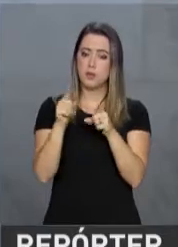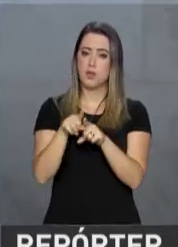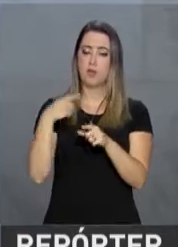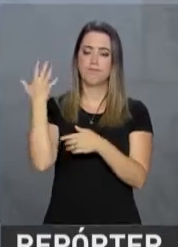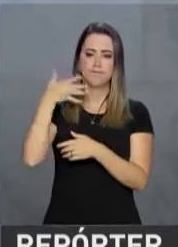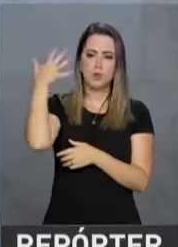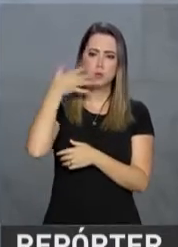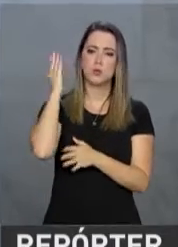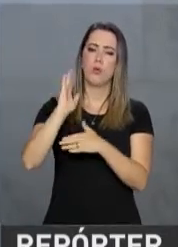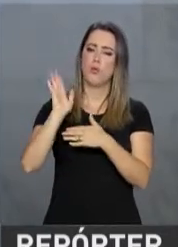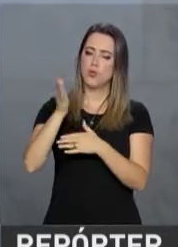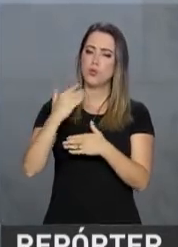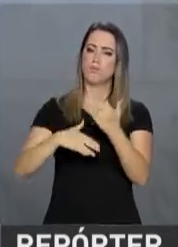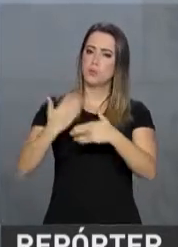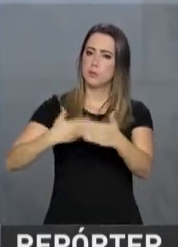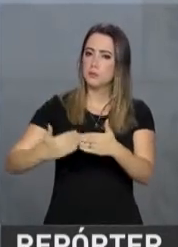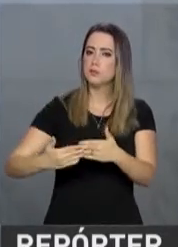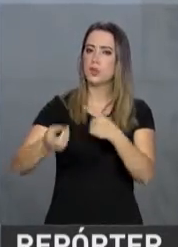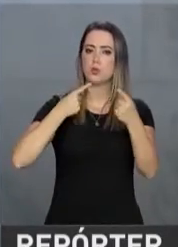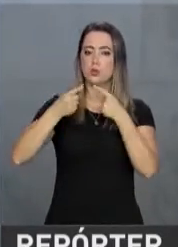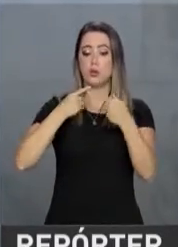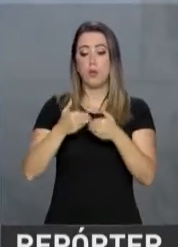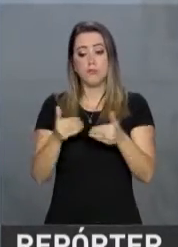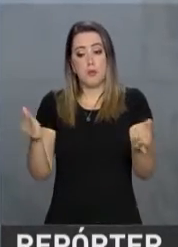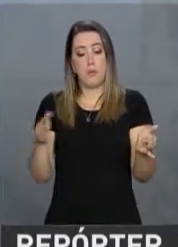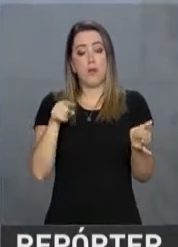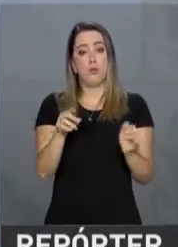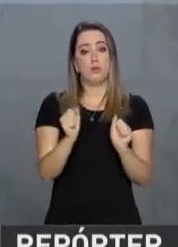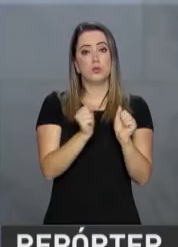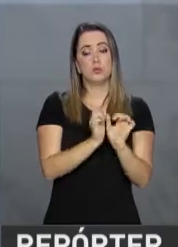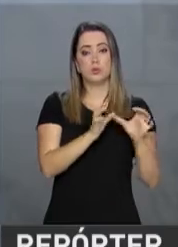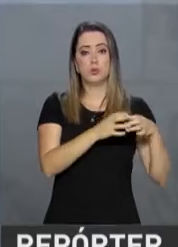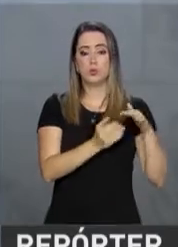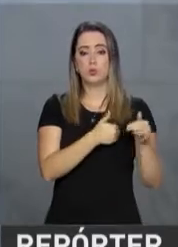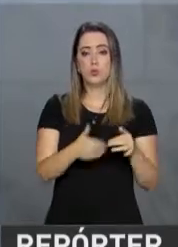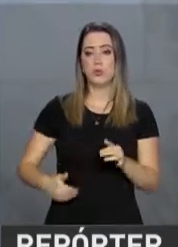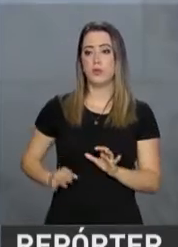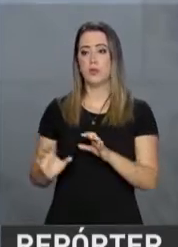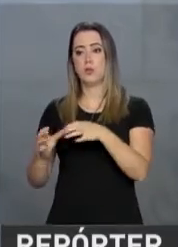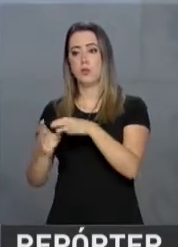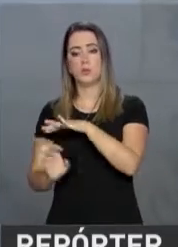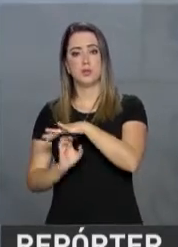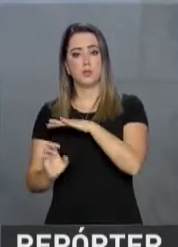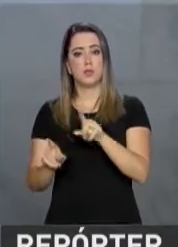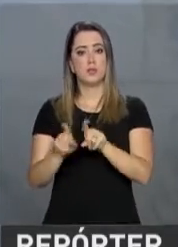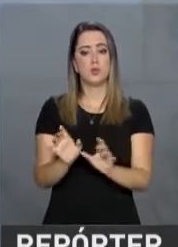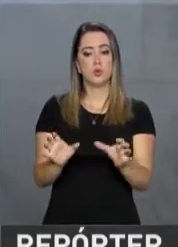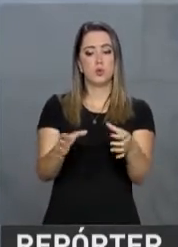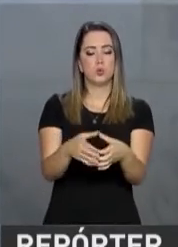federal a idéia é ampliar o diálogo entre governo setor privado e sociedade civil sobre